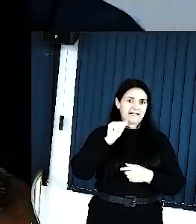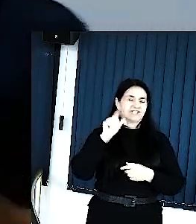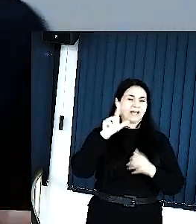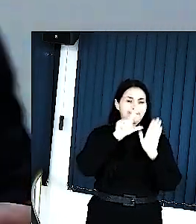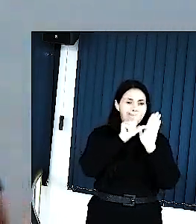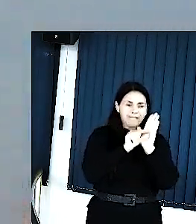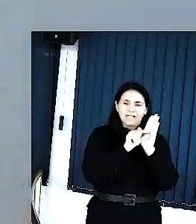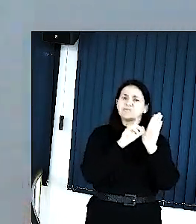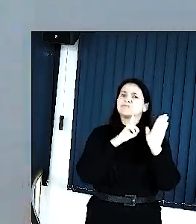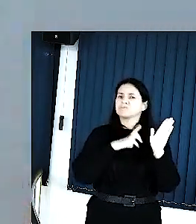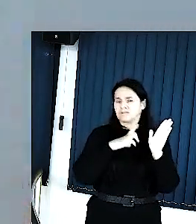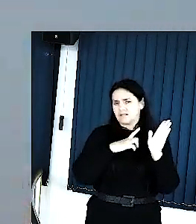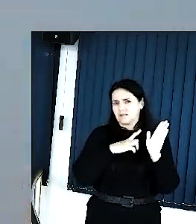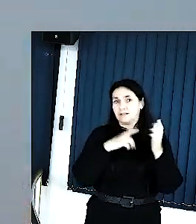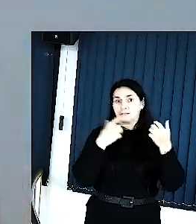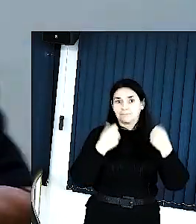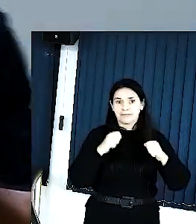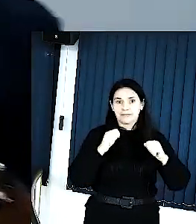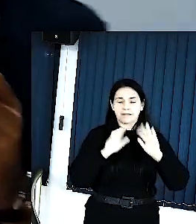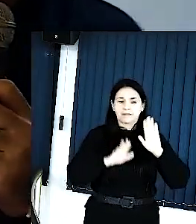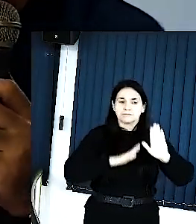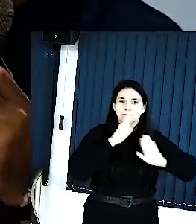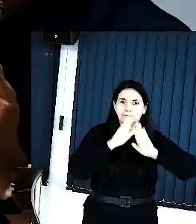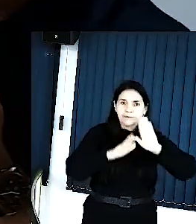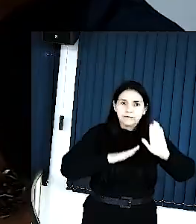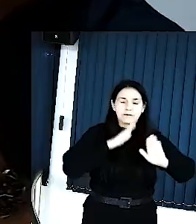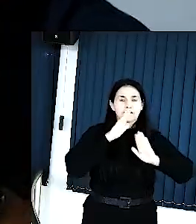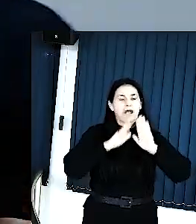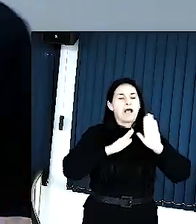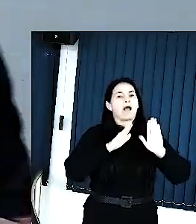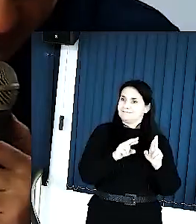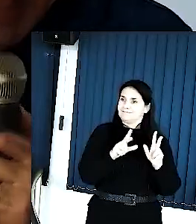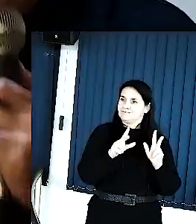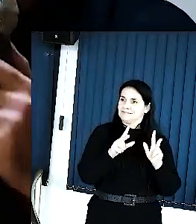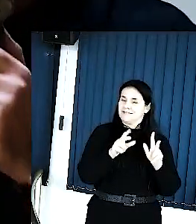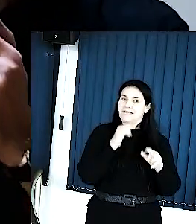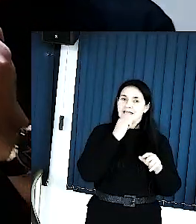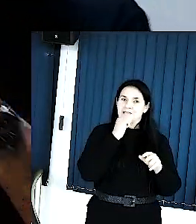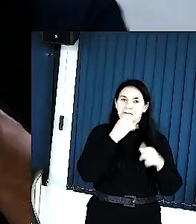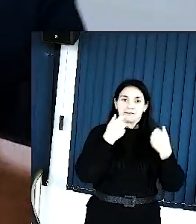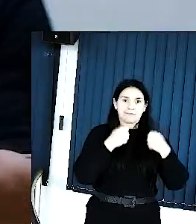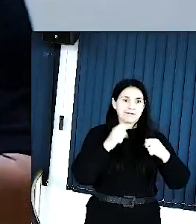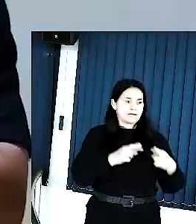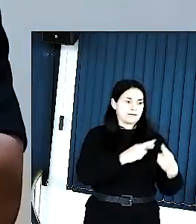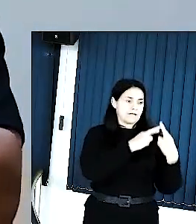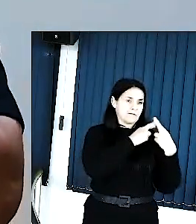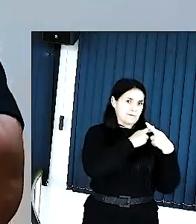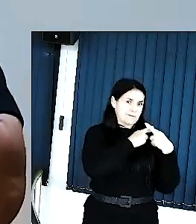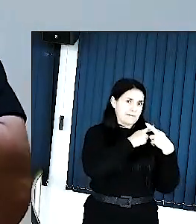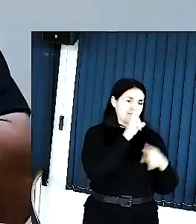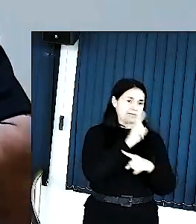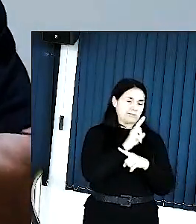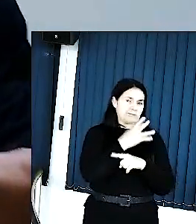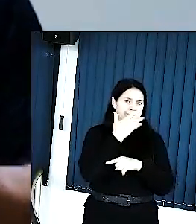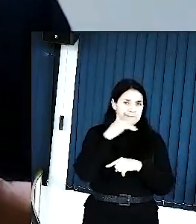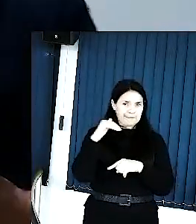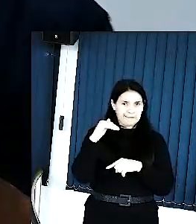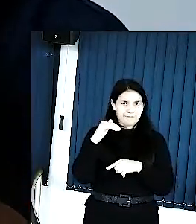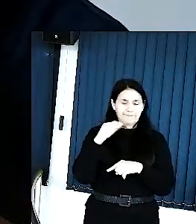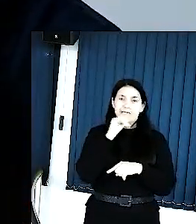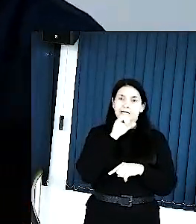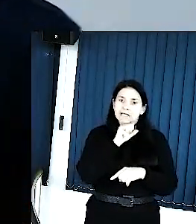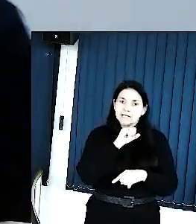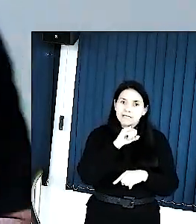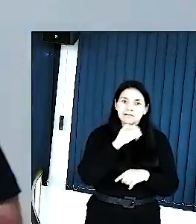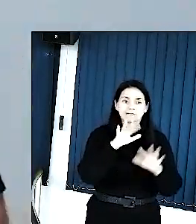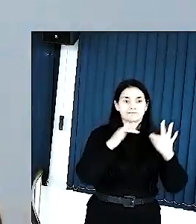muito cuidado, muita prudência e muita responsabilidade com essas crianças. Se a